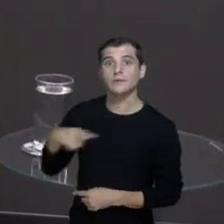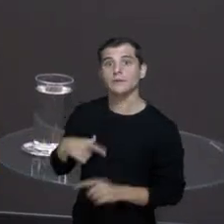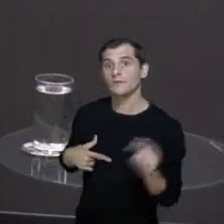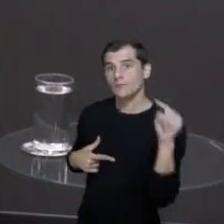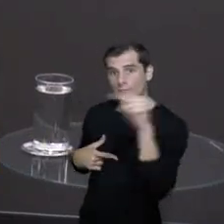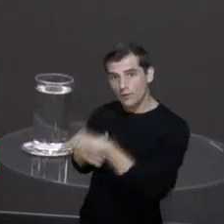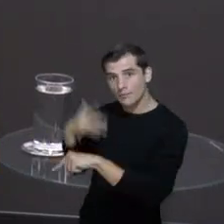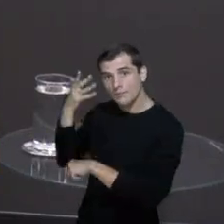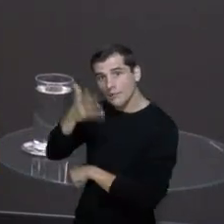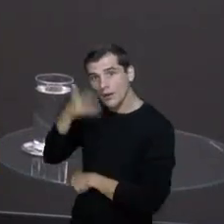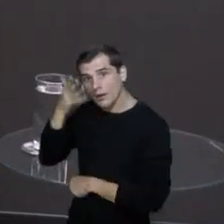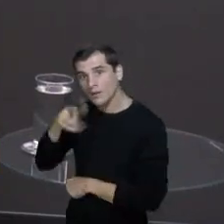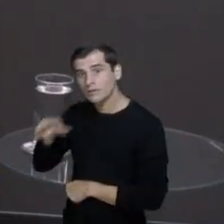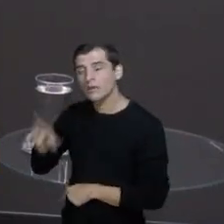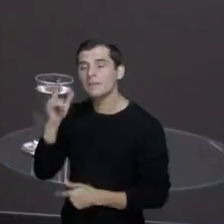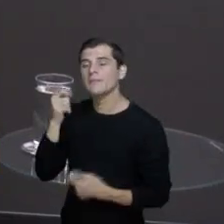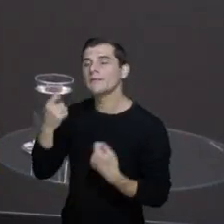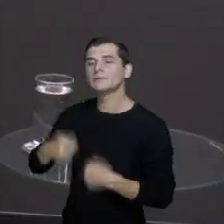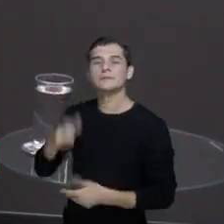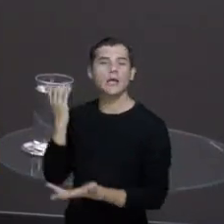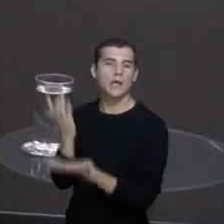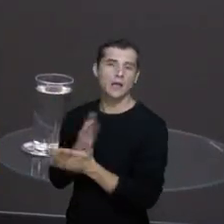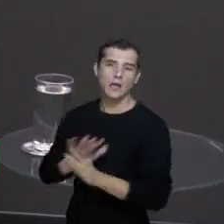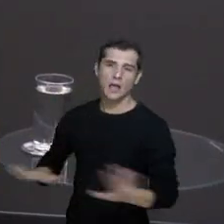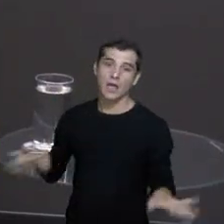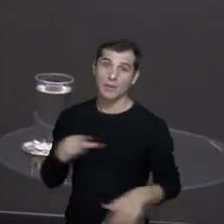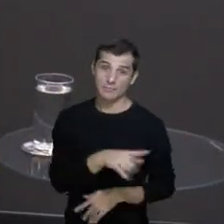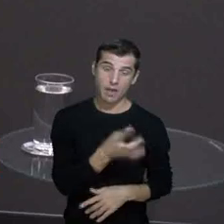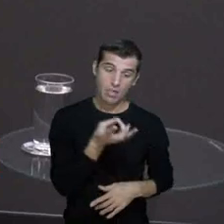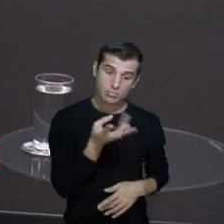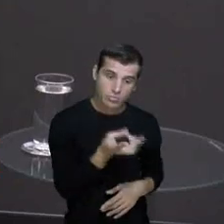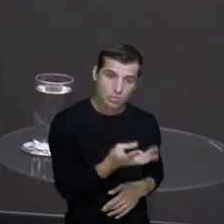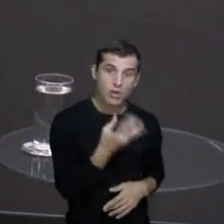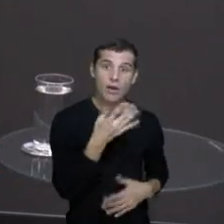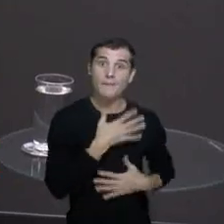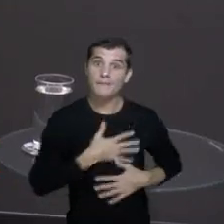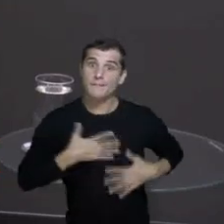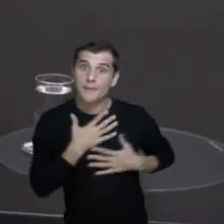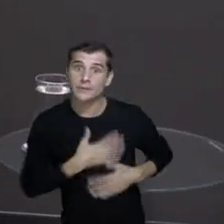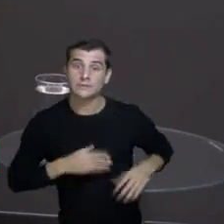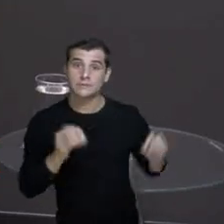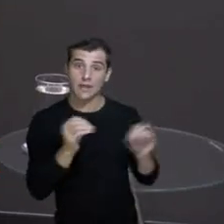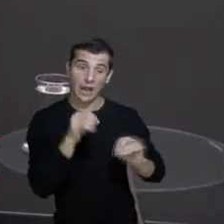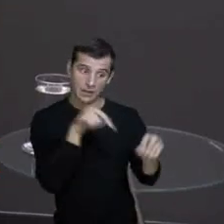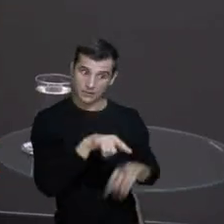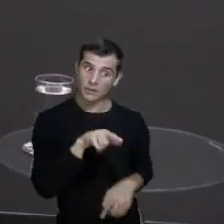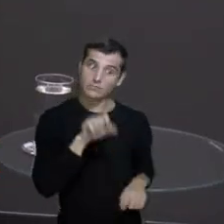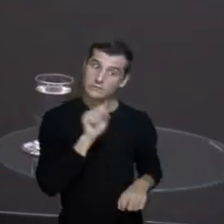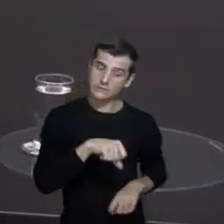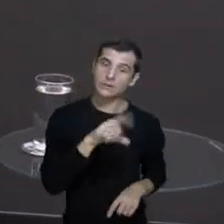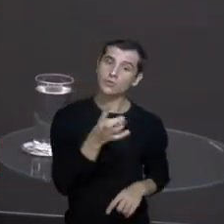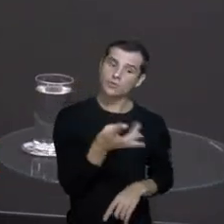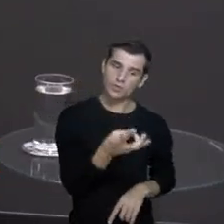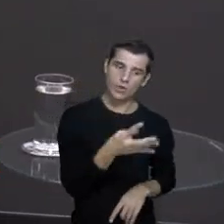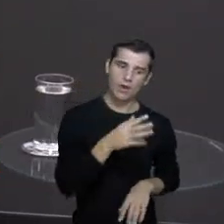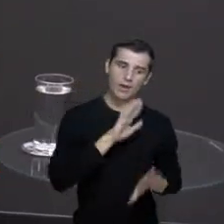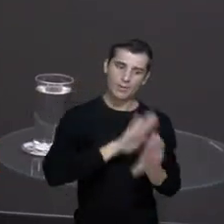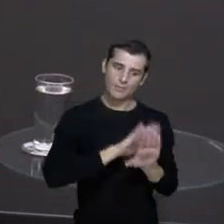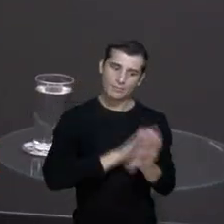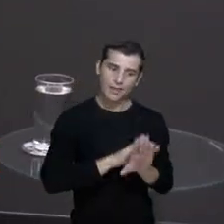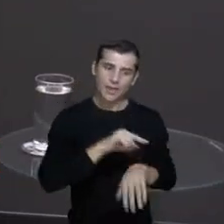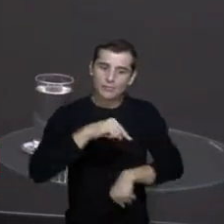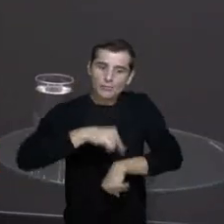prazer a droga dá dá prazer aquele estímulo da droga ele traz um um um prazer imediato Mas qual a